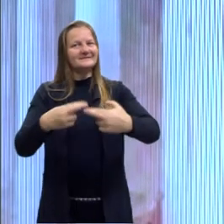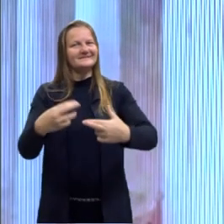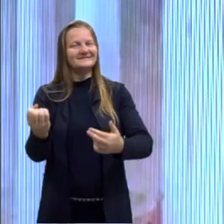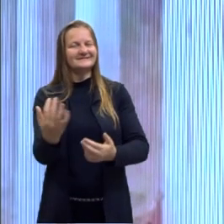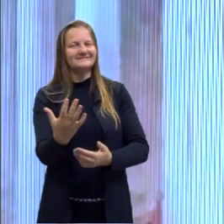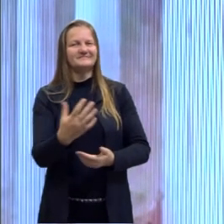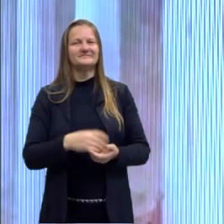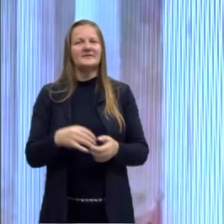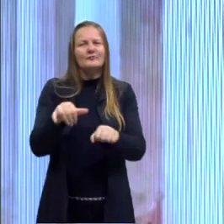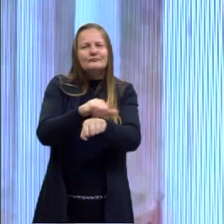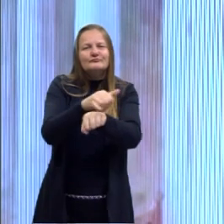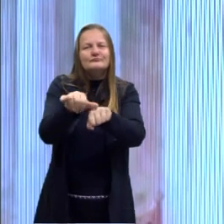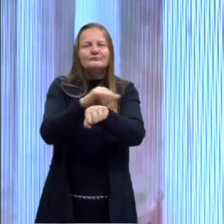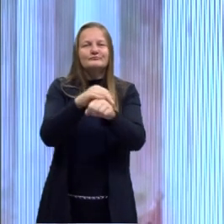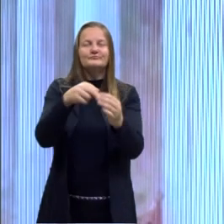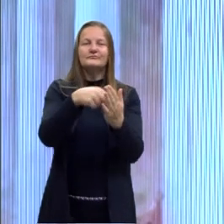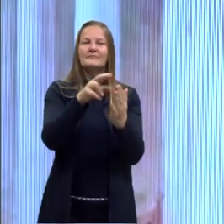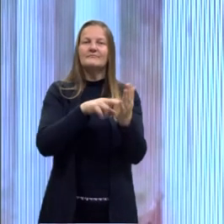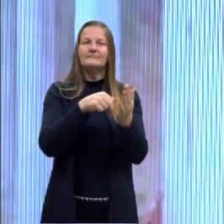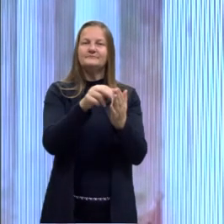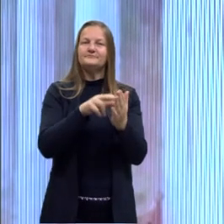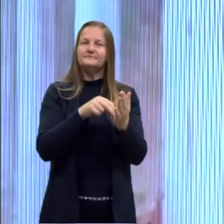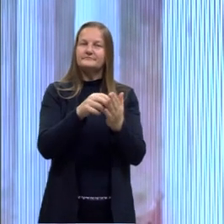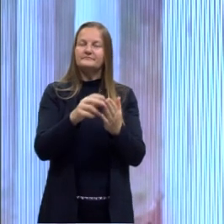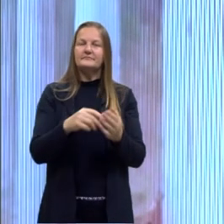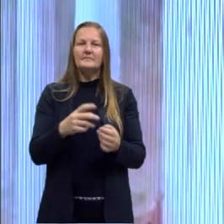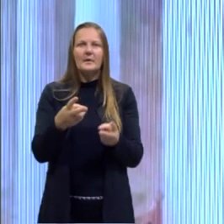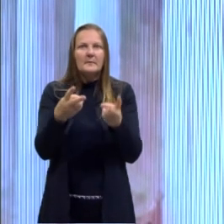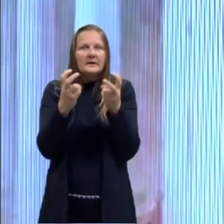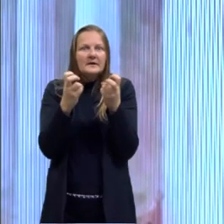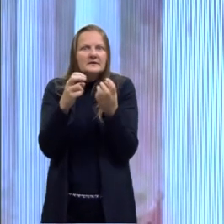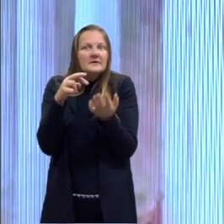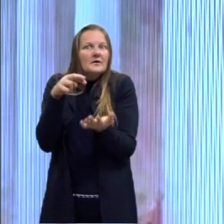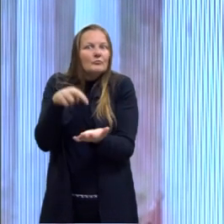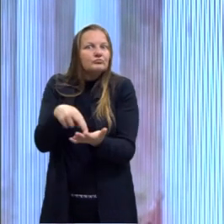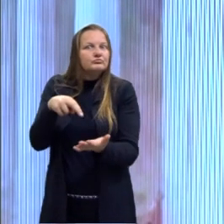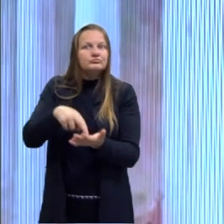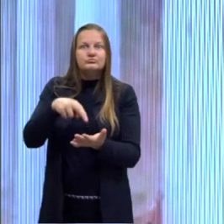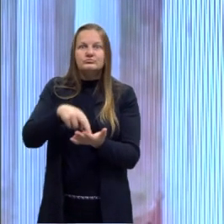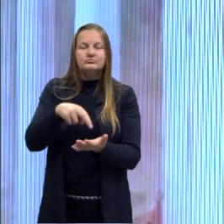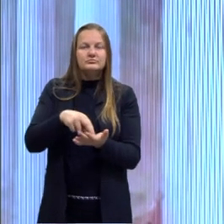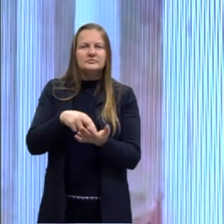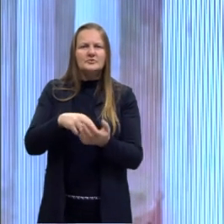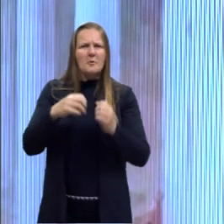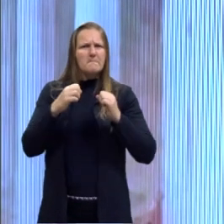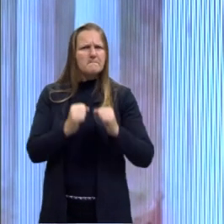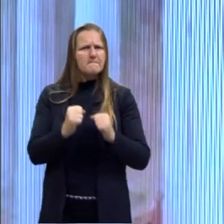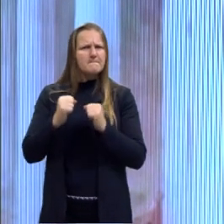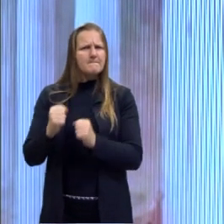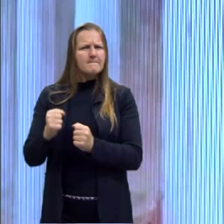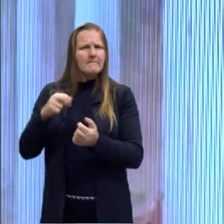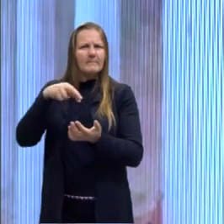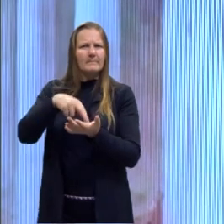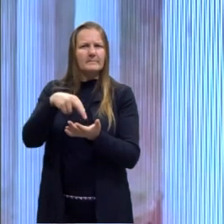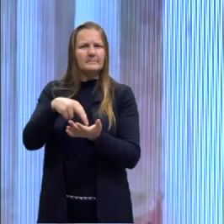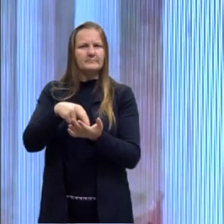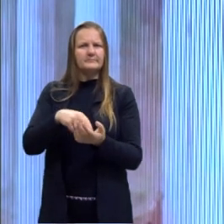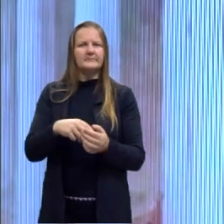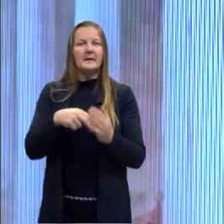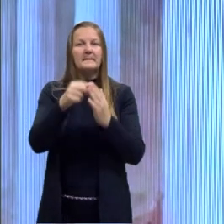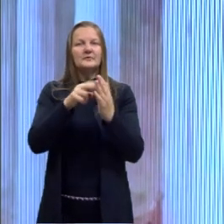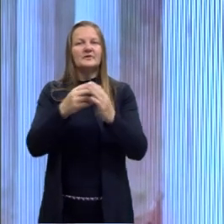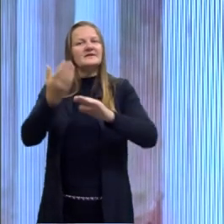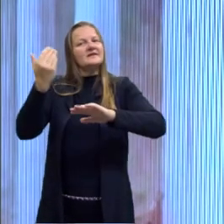característica essa técnica ela começa a dar uma impressão de Realismo muito mais potente do que as